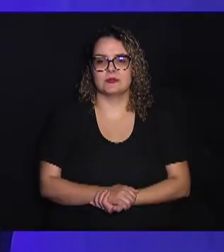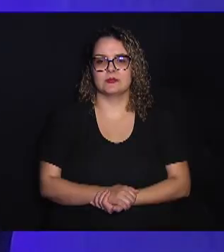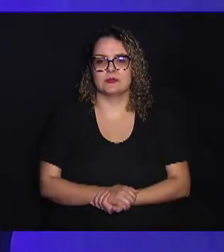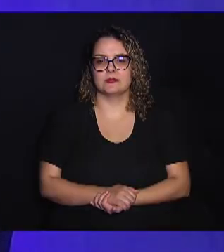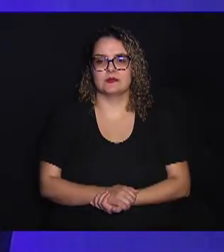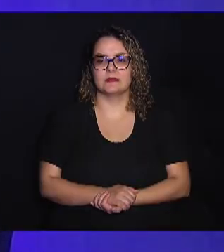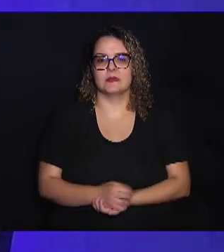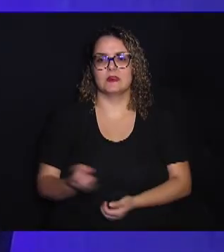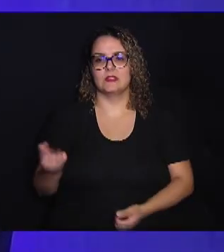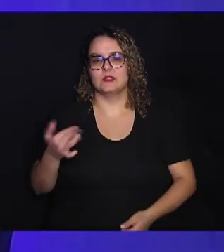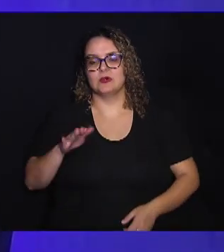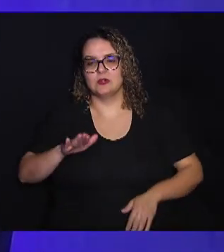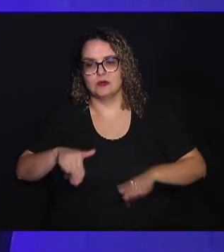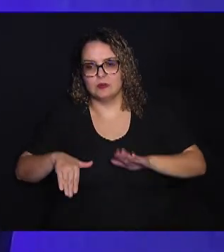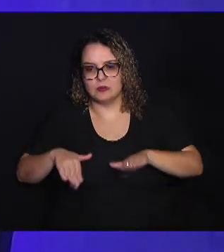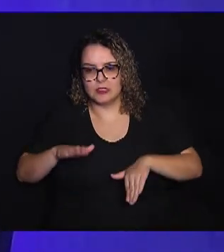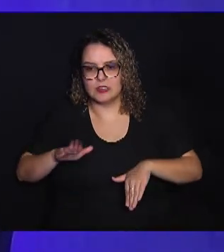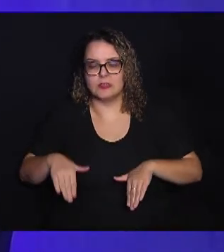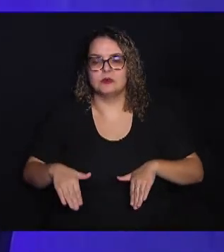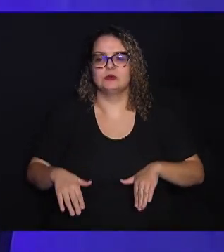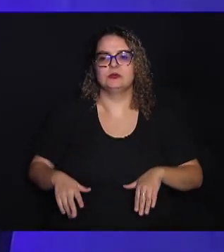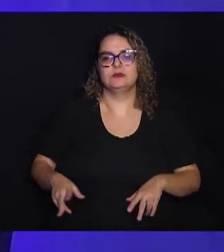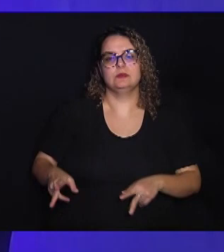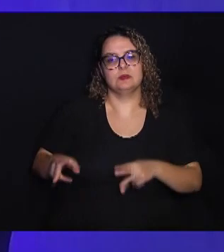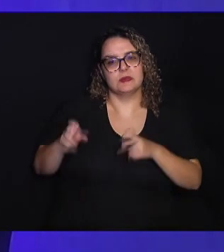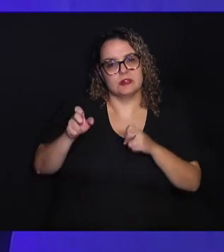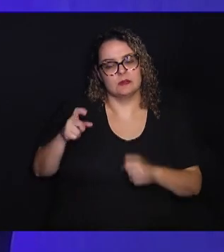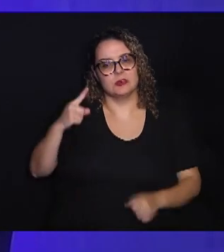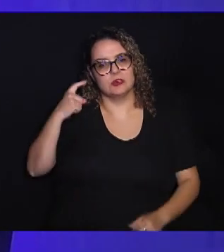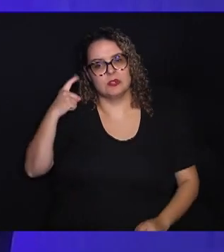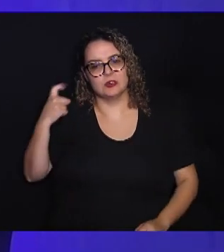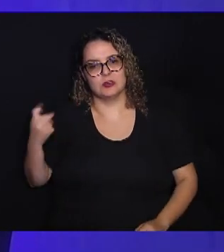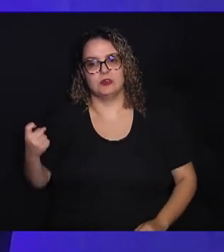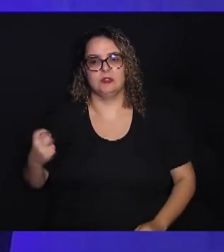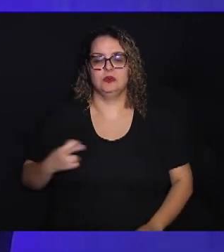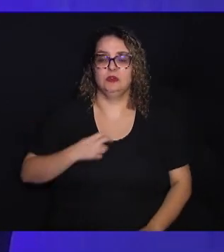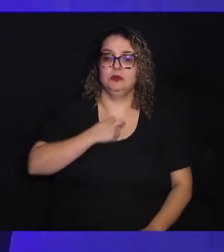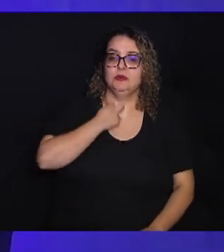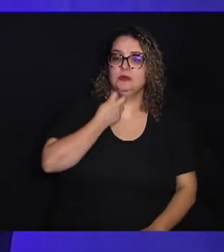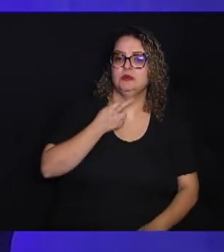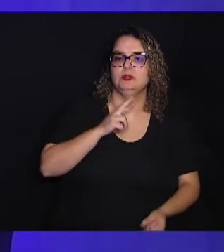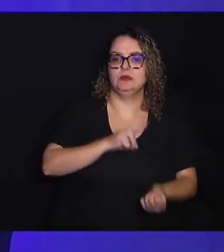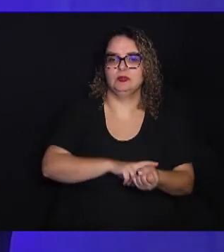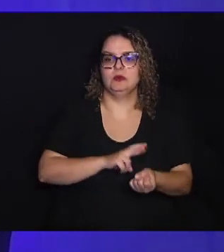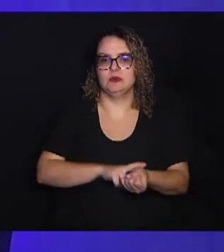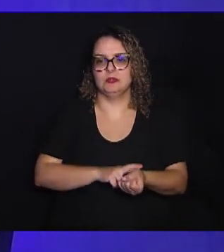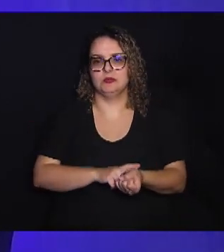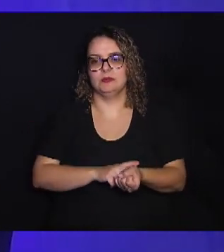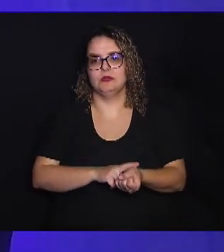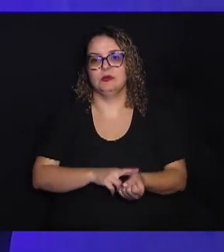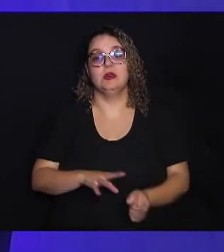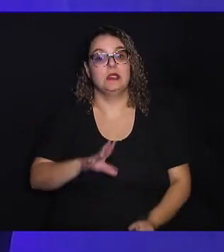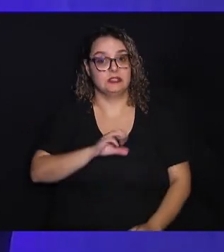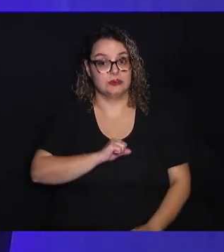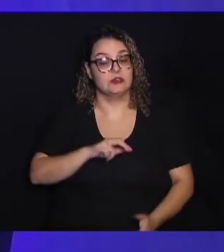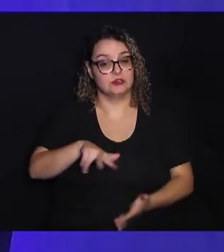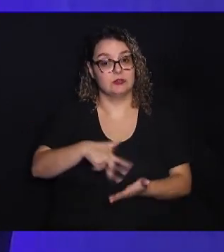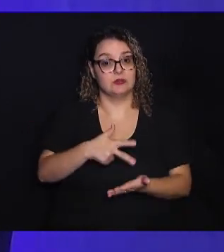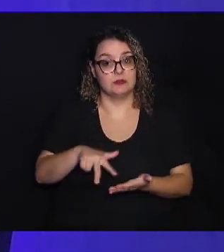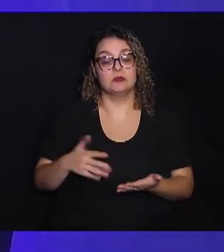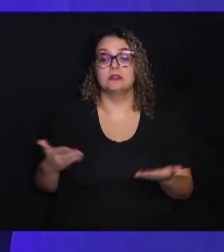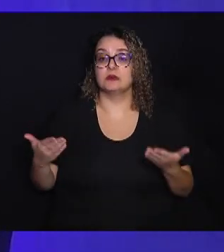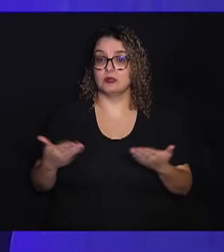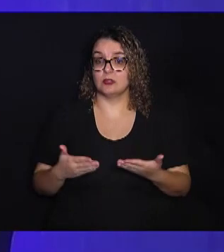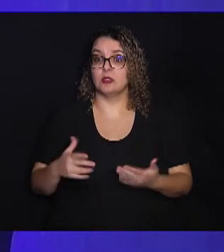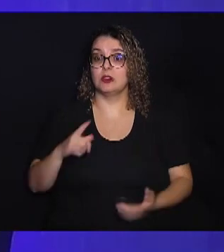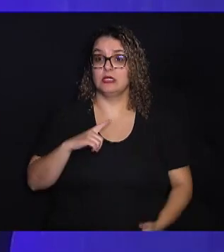né? De identificar o som, né? O som da voz, o ritmo, eles já gostavam de dançar. Então, agora tendo